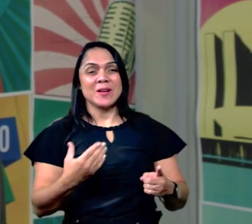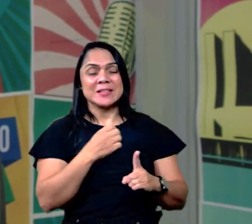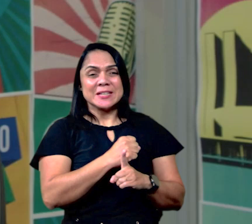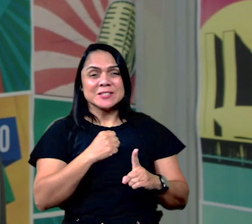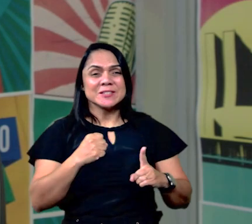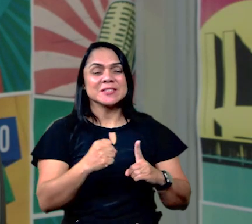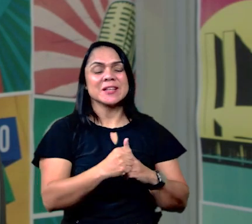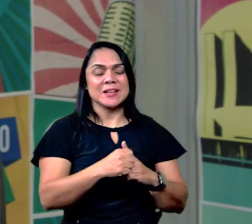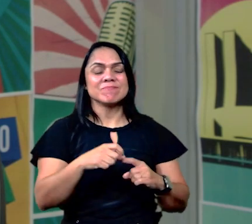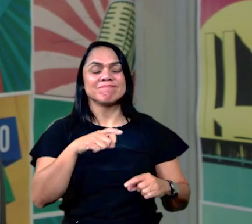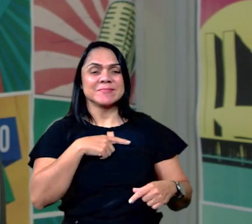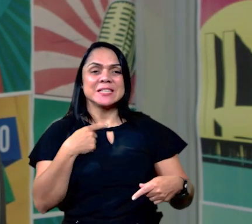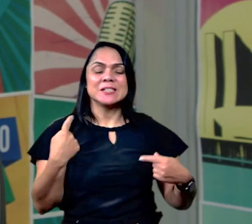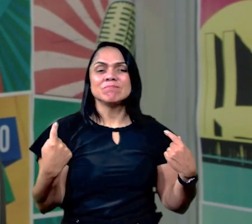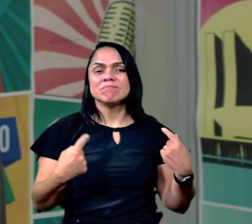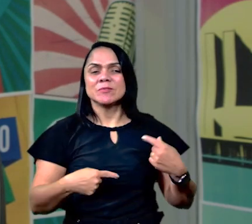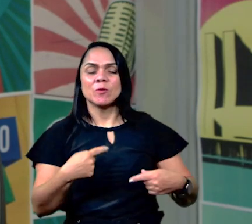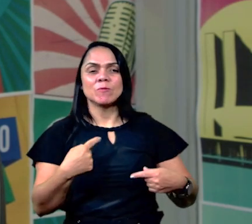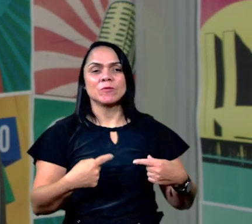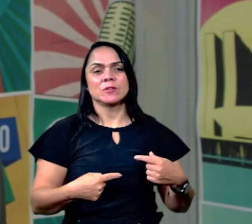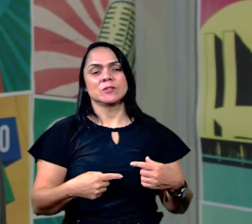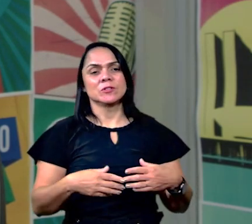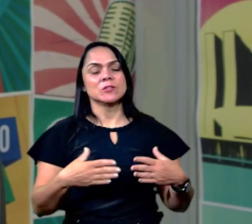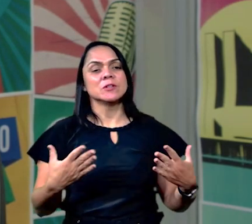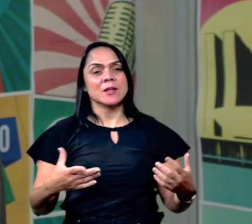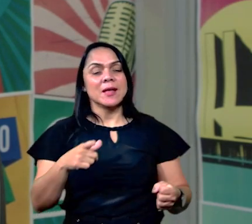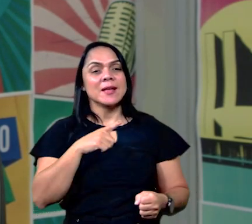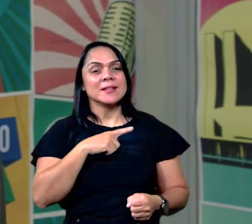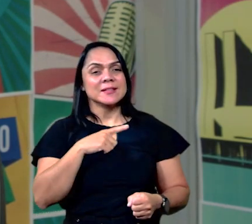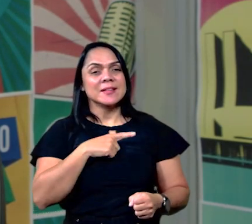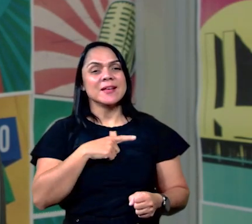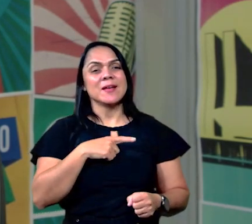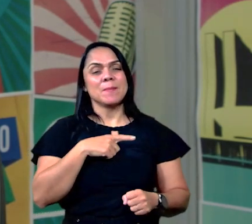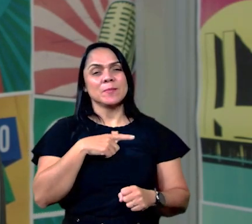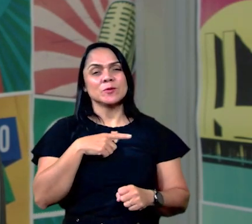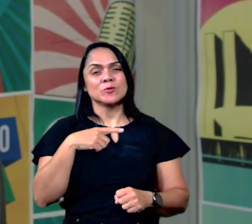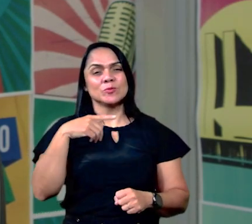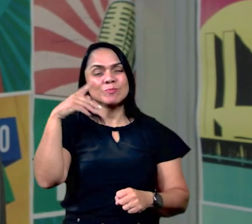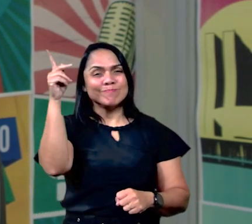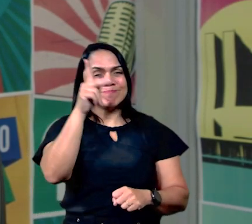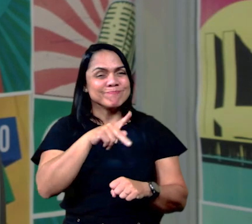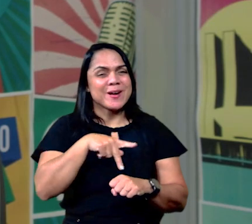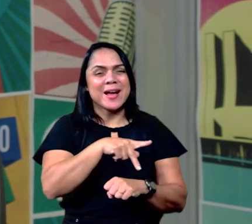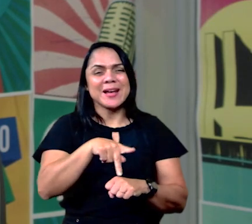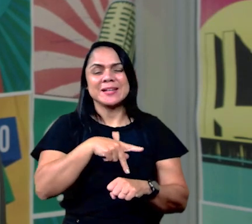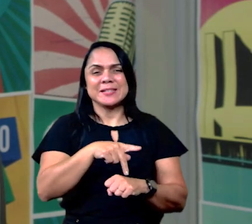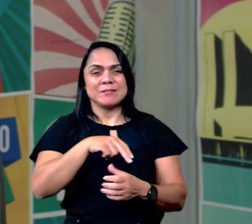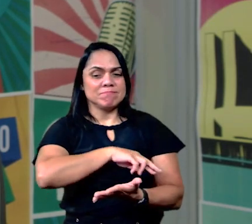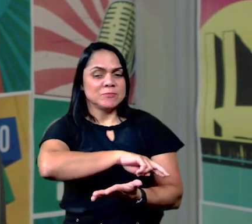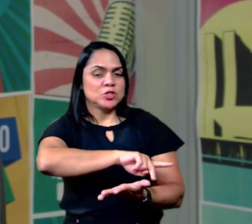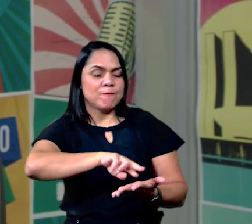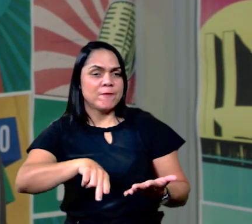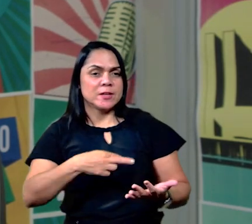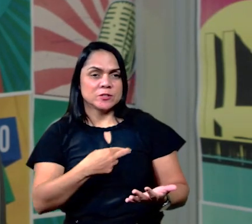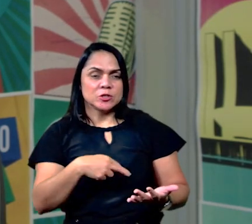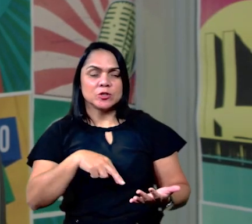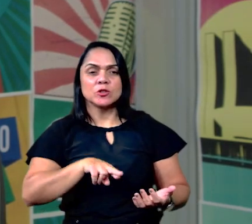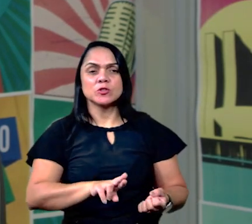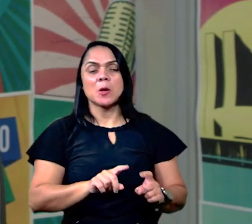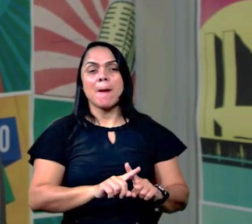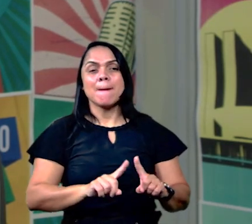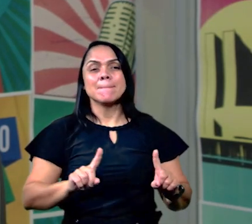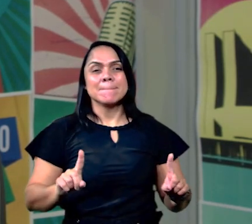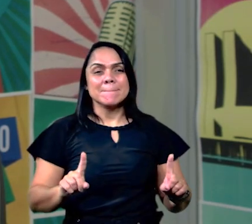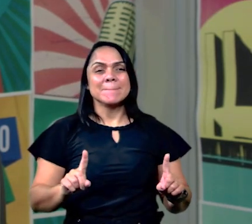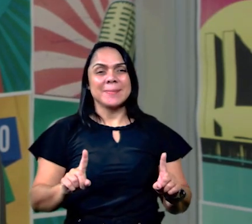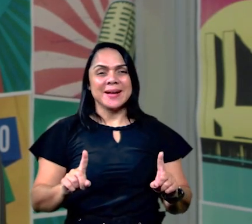no Estado, no judiciário hoje. Nós temos um país diverso, mas nós sabemos que a colonização veio junto com uma